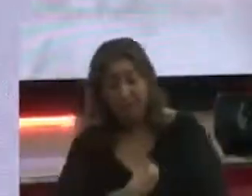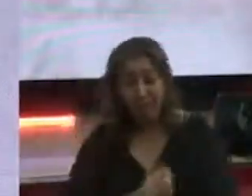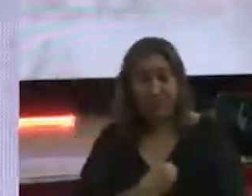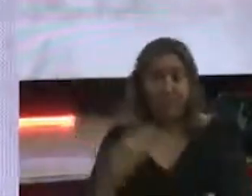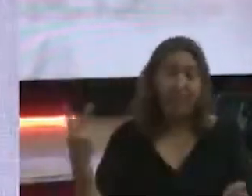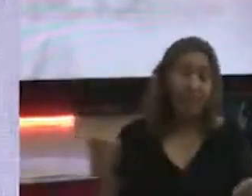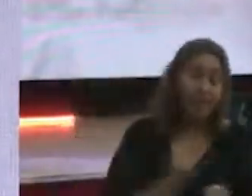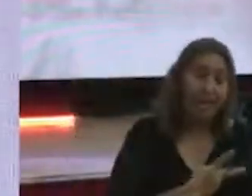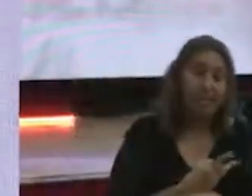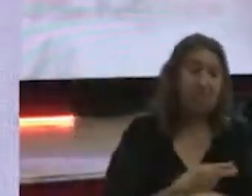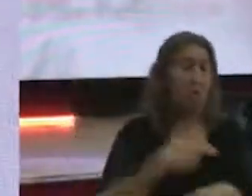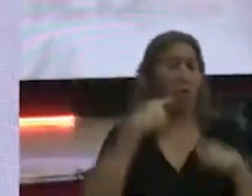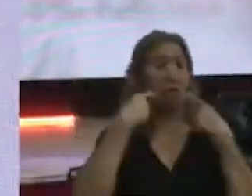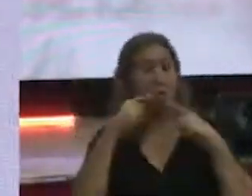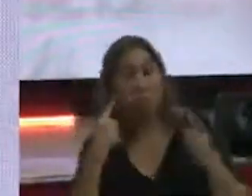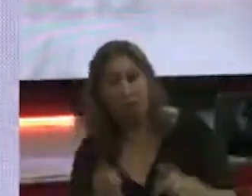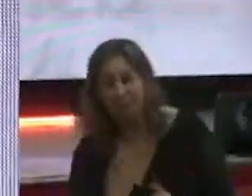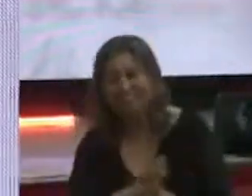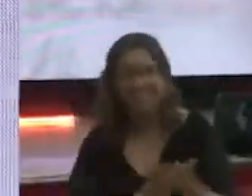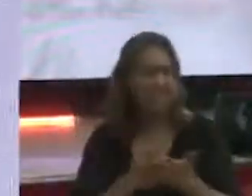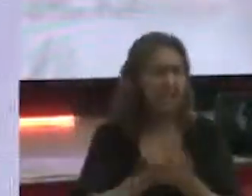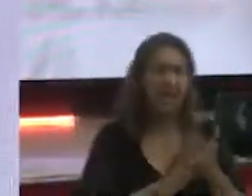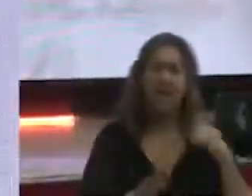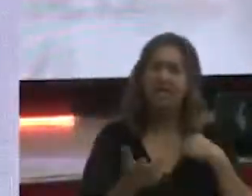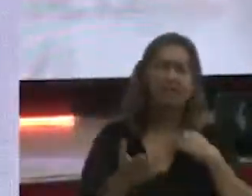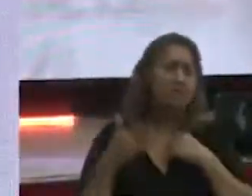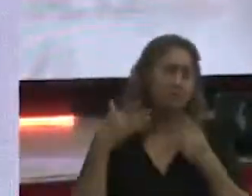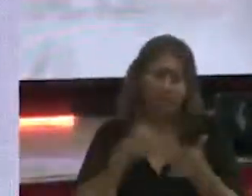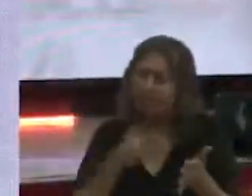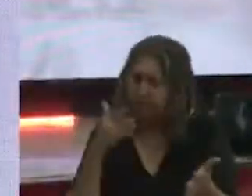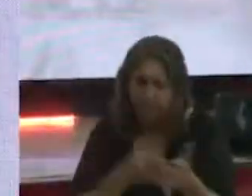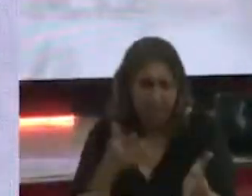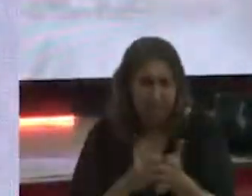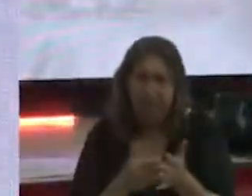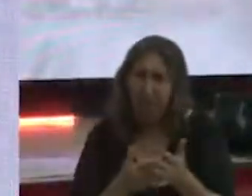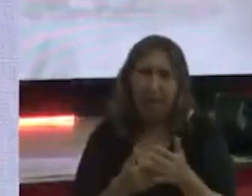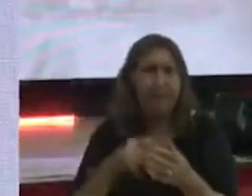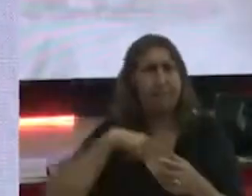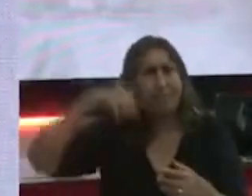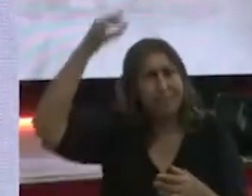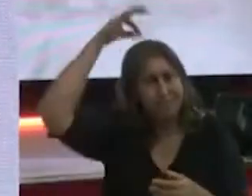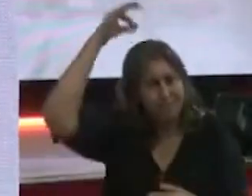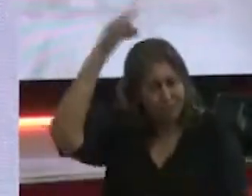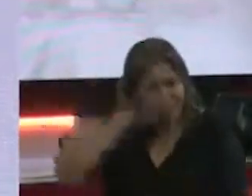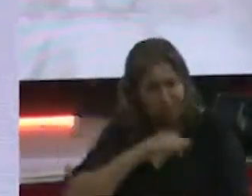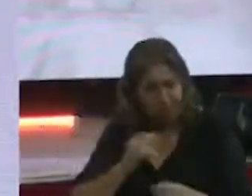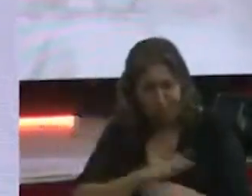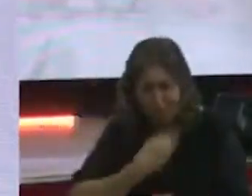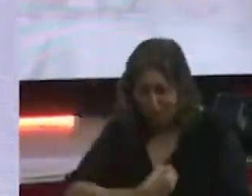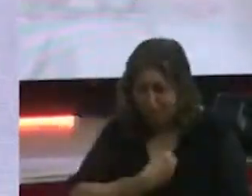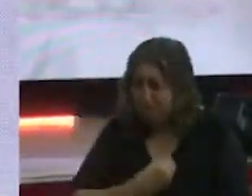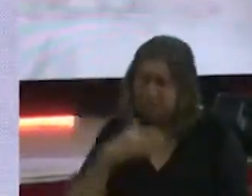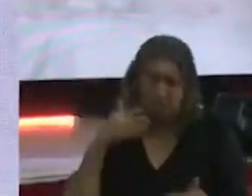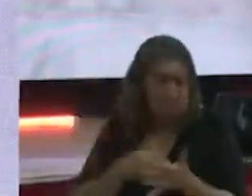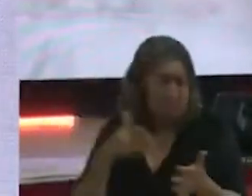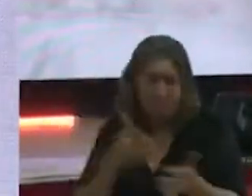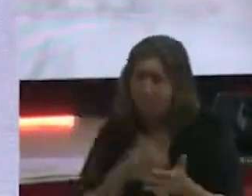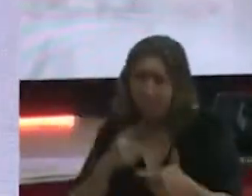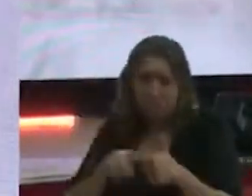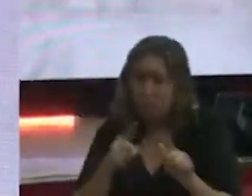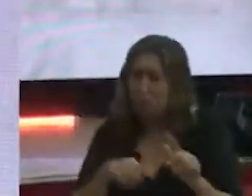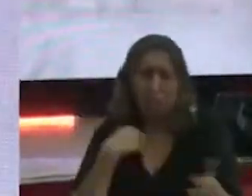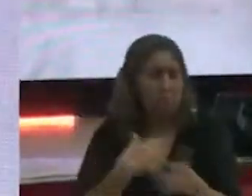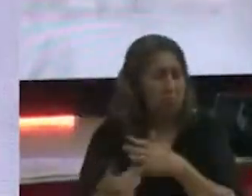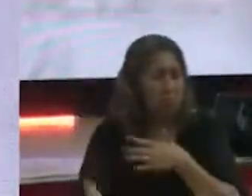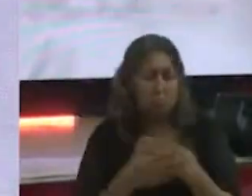plague não murmura não vive reclamando não vive amaldiçoando os filhos o casamento a família